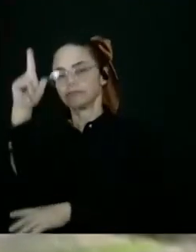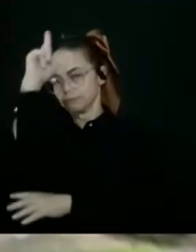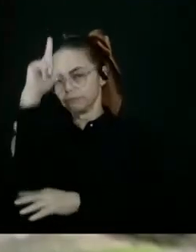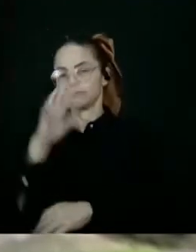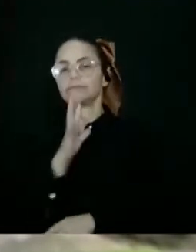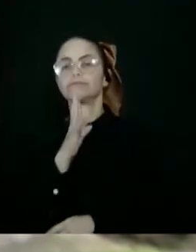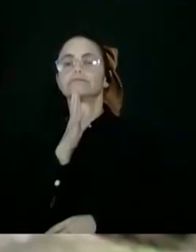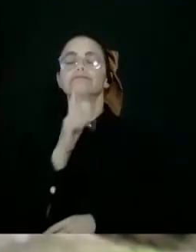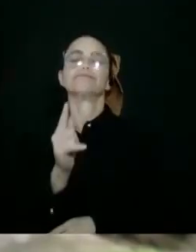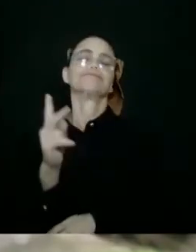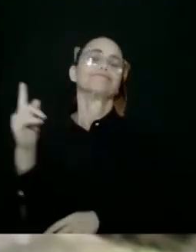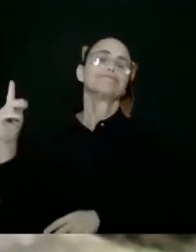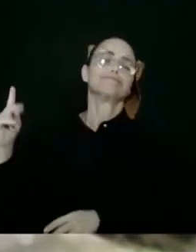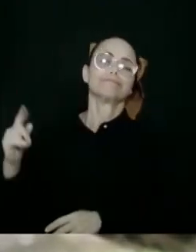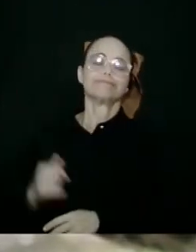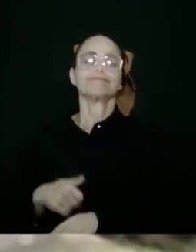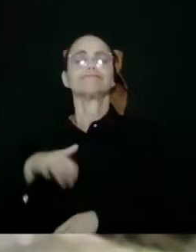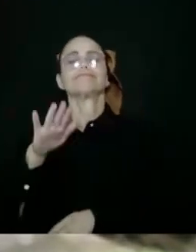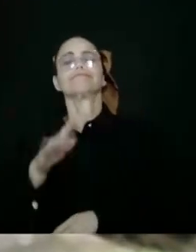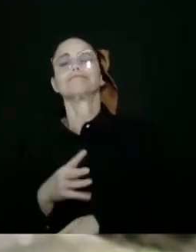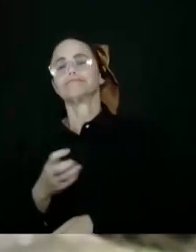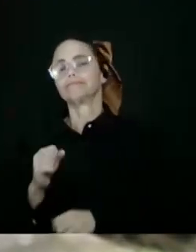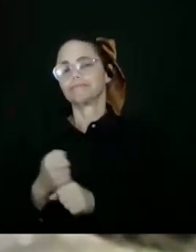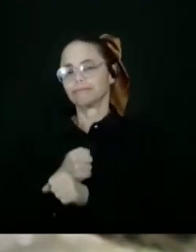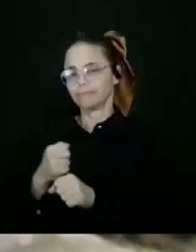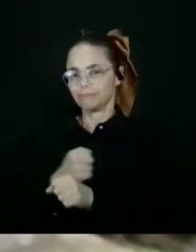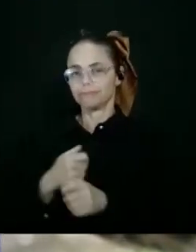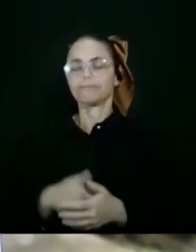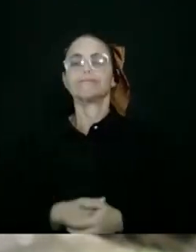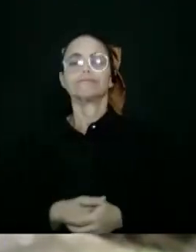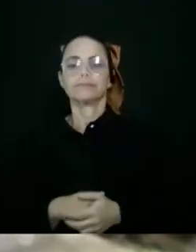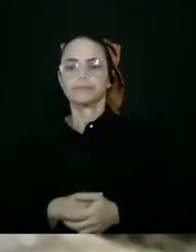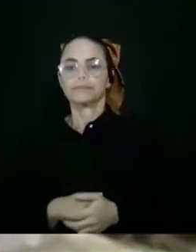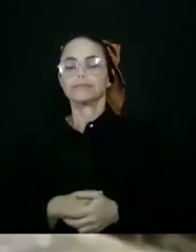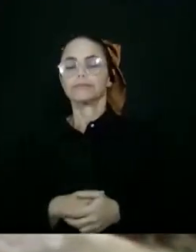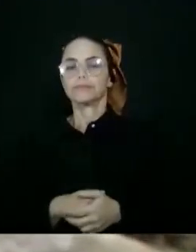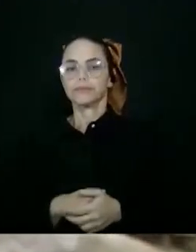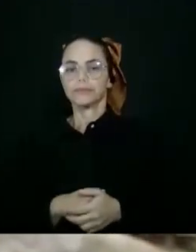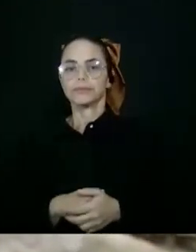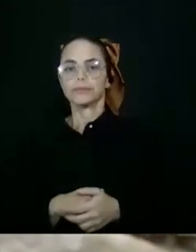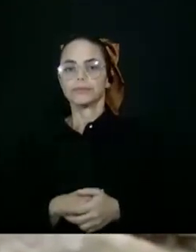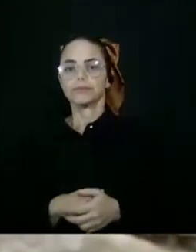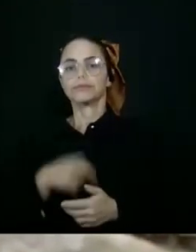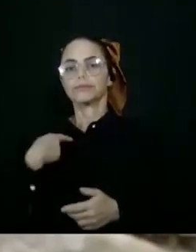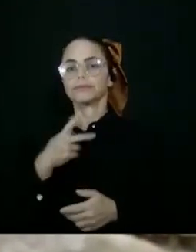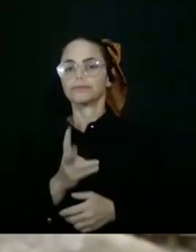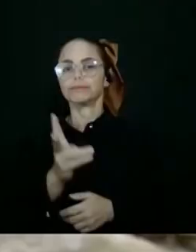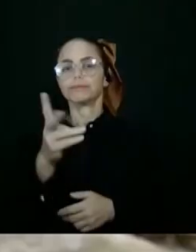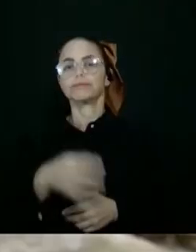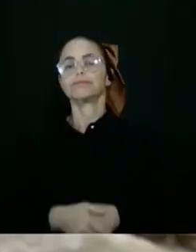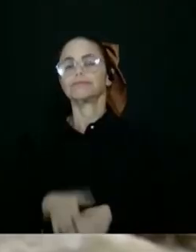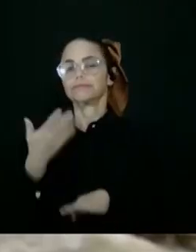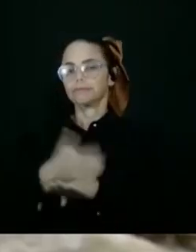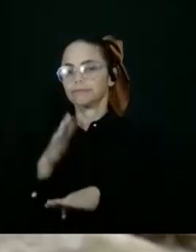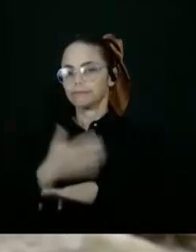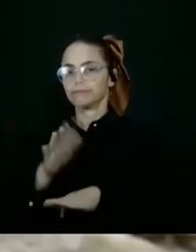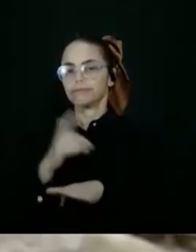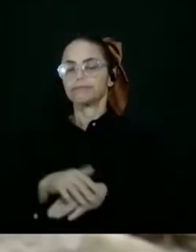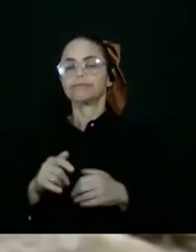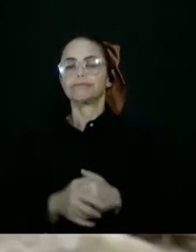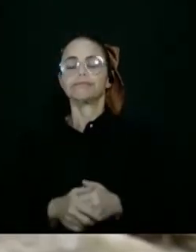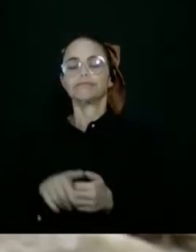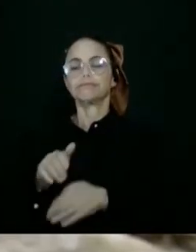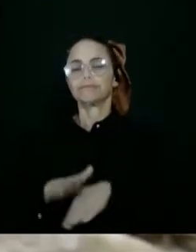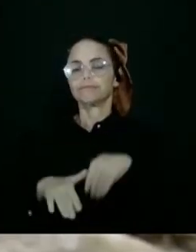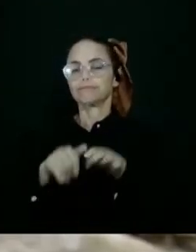conhecia há mais de 30 anos. E sempre frequentei caminhando pelo bosque,